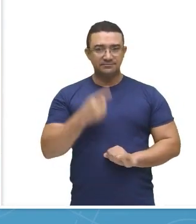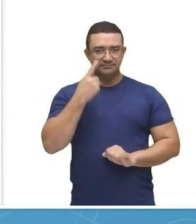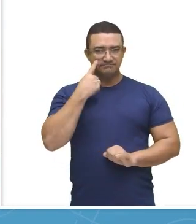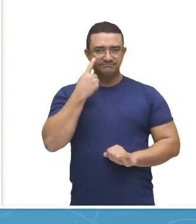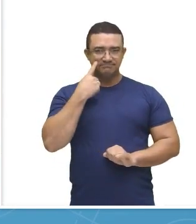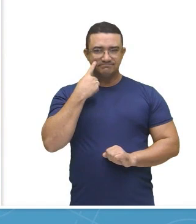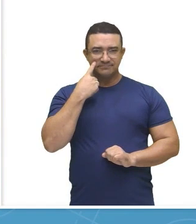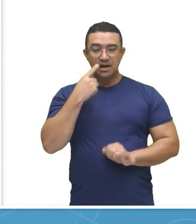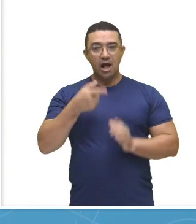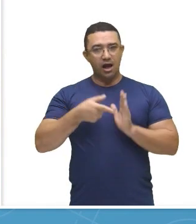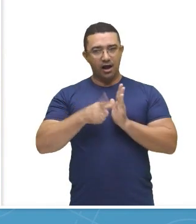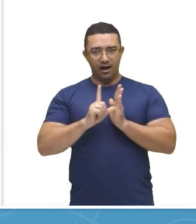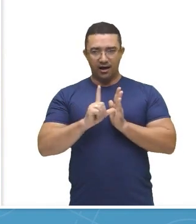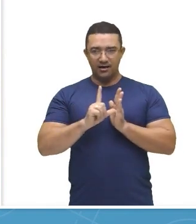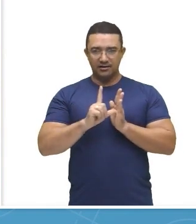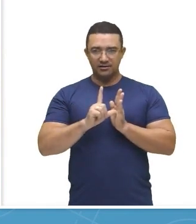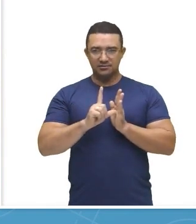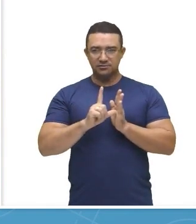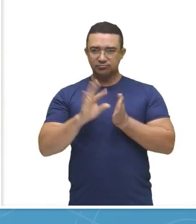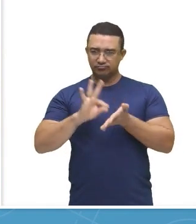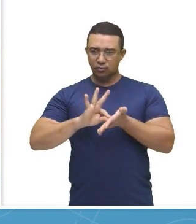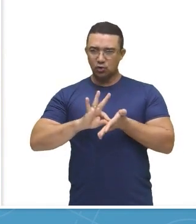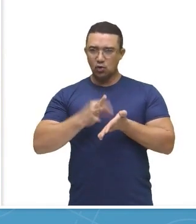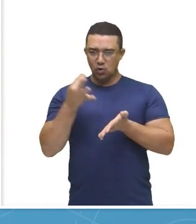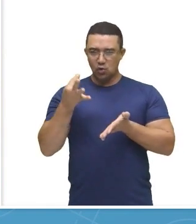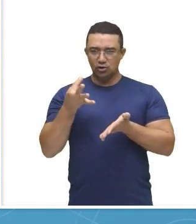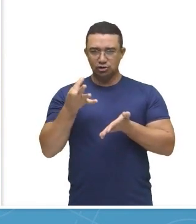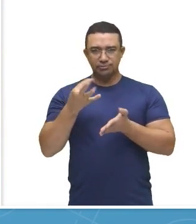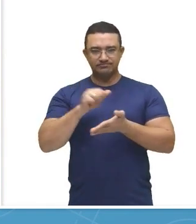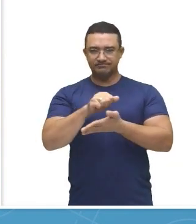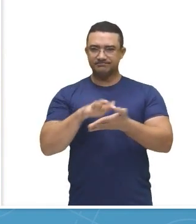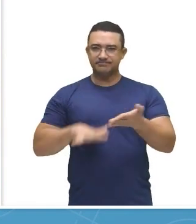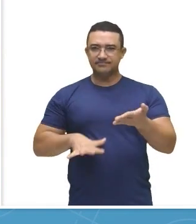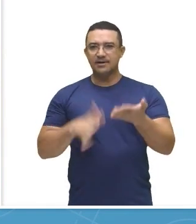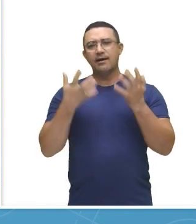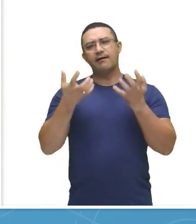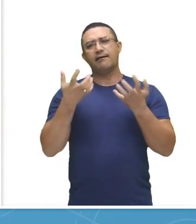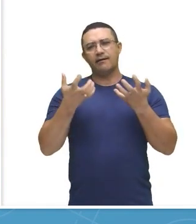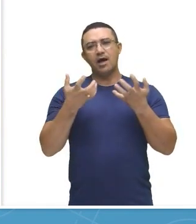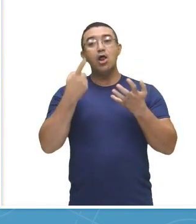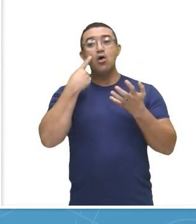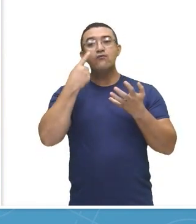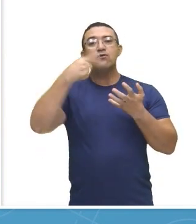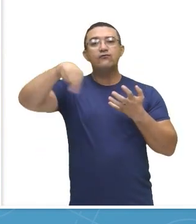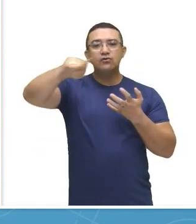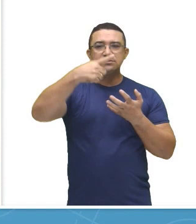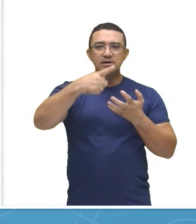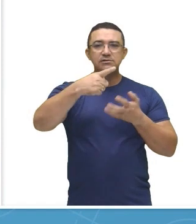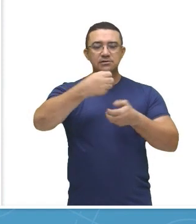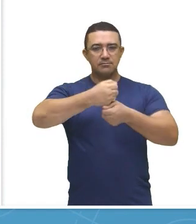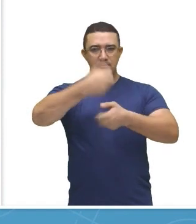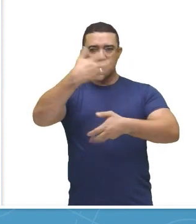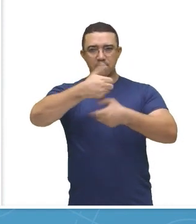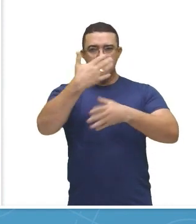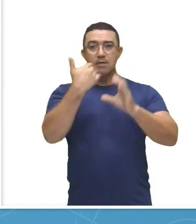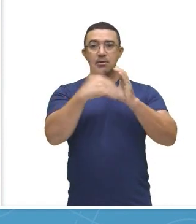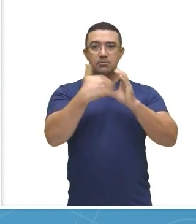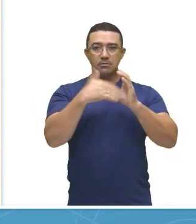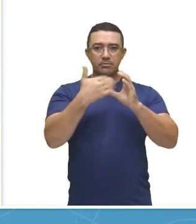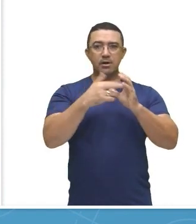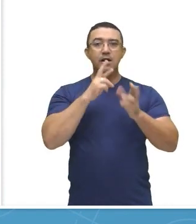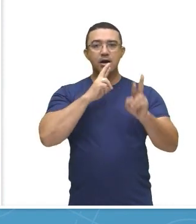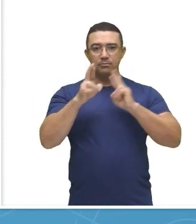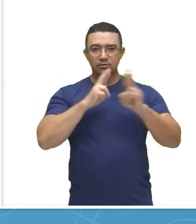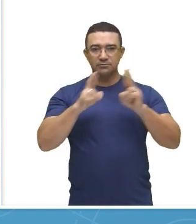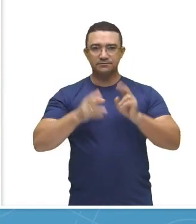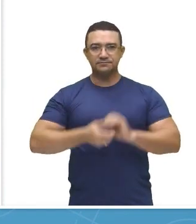Eu vou, antes de corrigir a atividade, eu quero ver o que vocês responderam ali. Não é letra B não, gente. Para de colocar letra